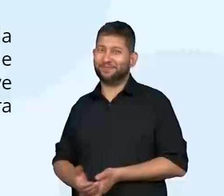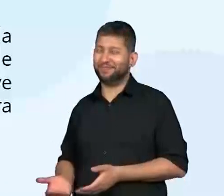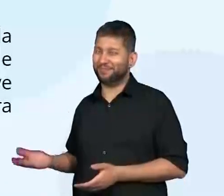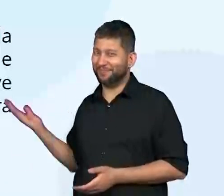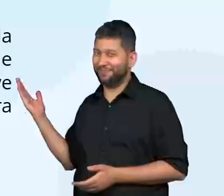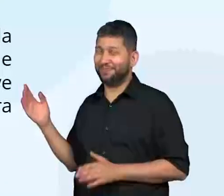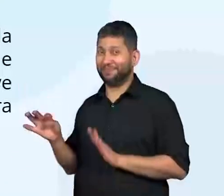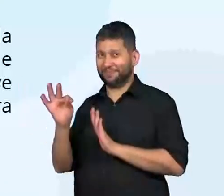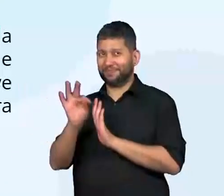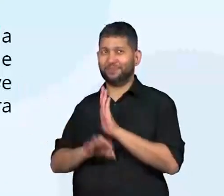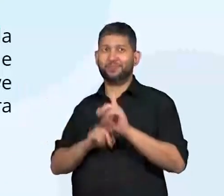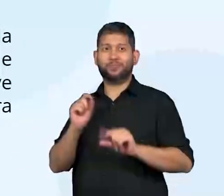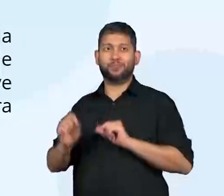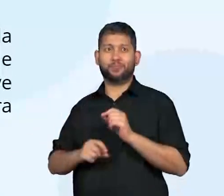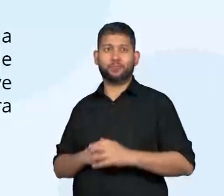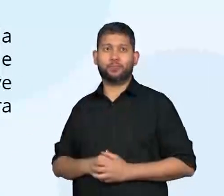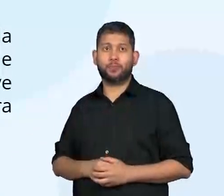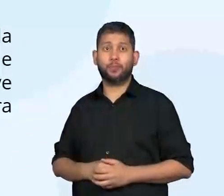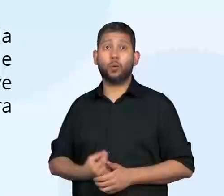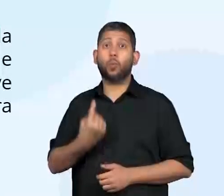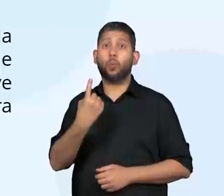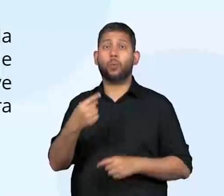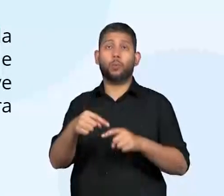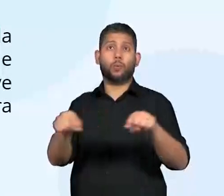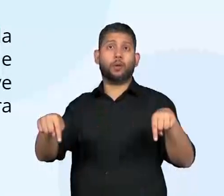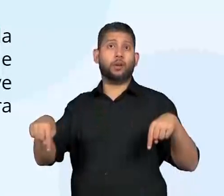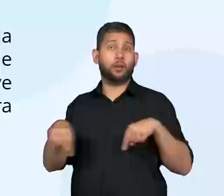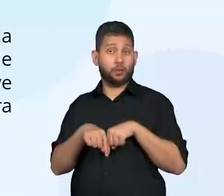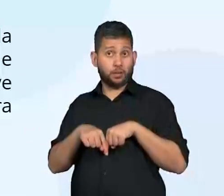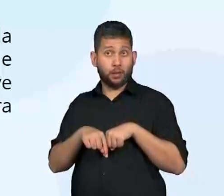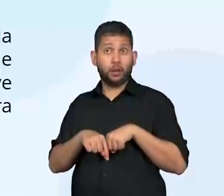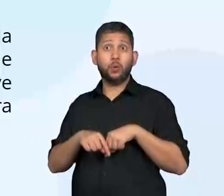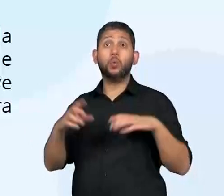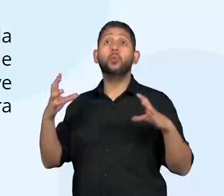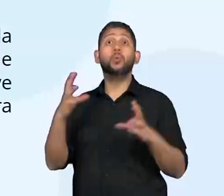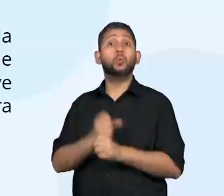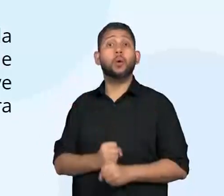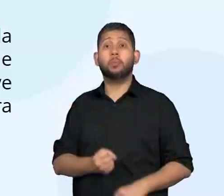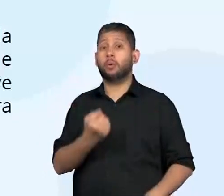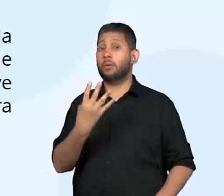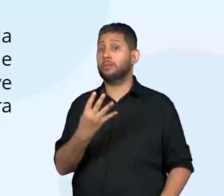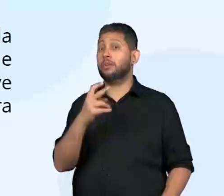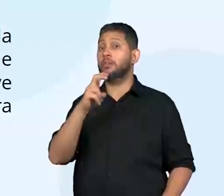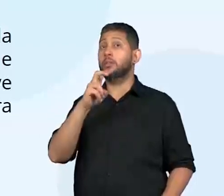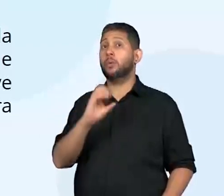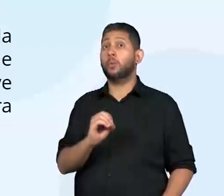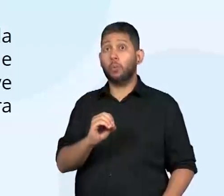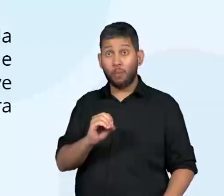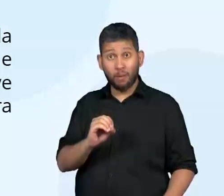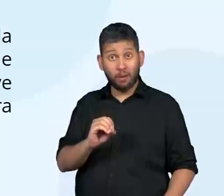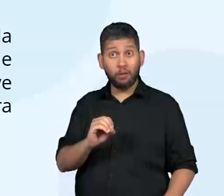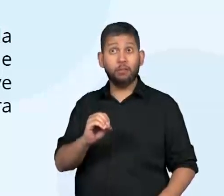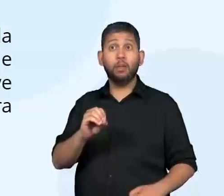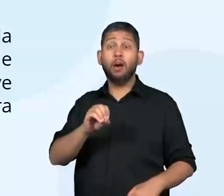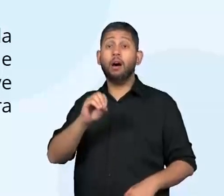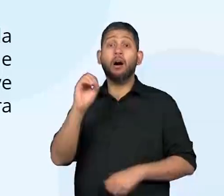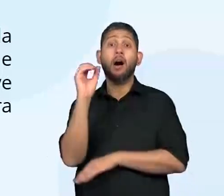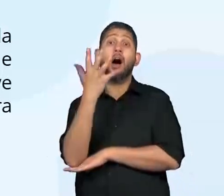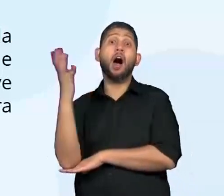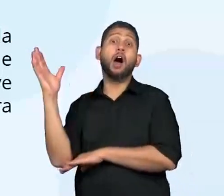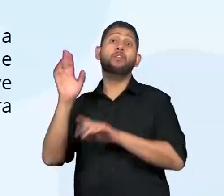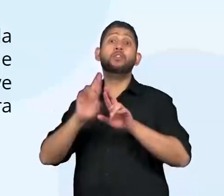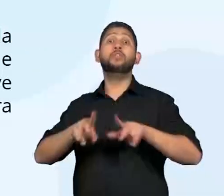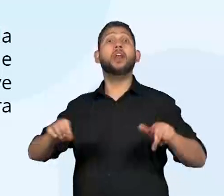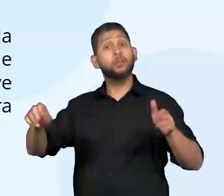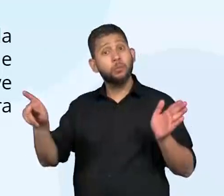fala assim: apenas 1 hectare da Mata Atlântica possui 450 espécies de árvores.